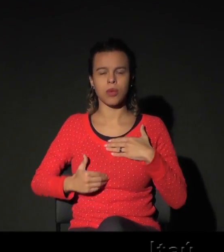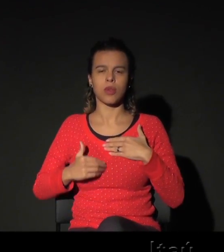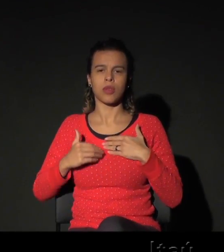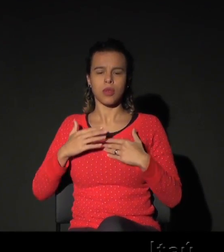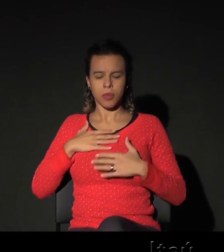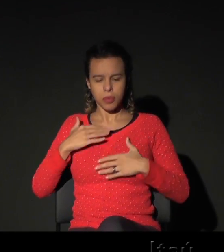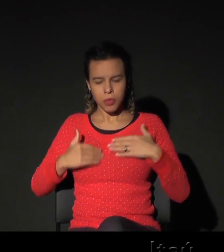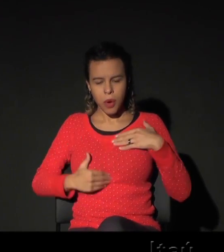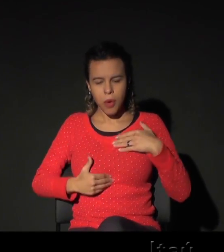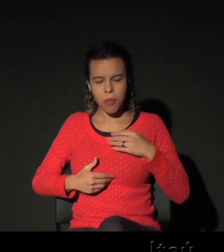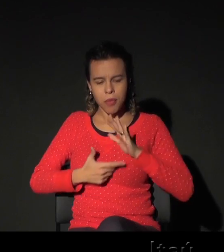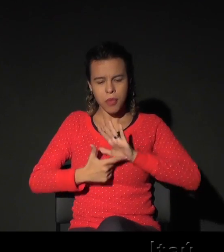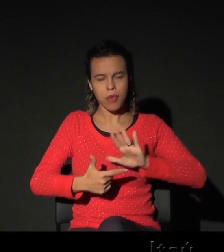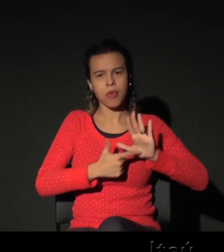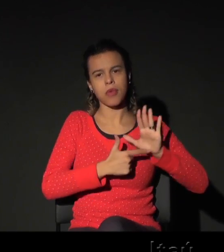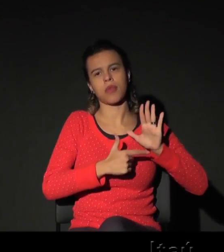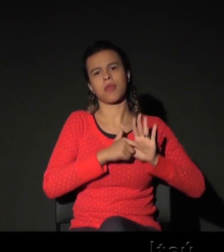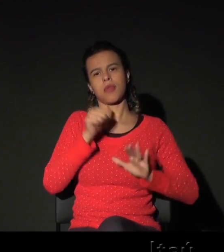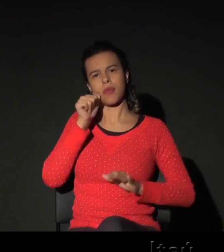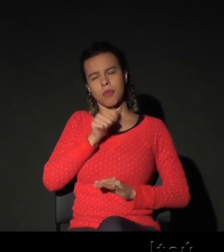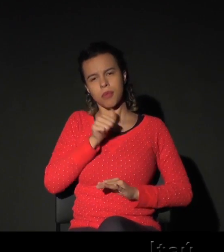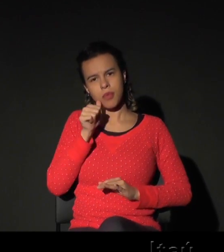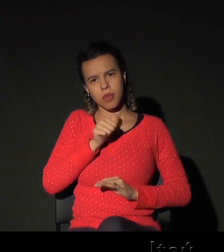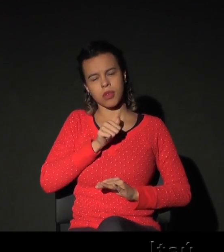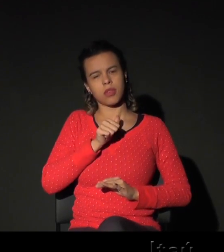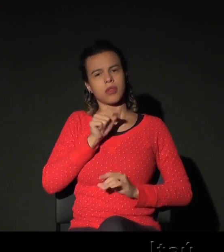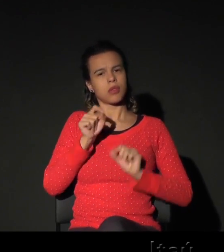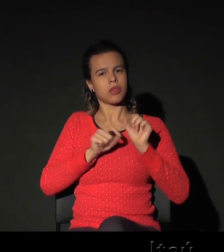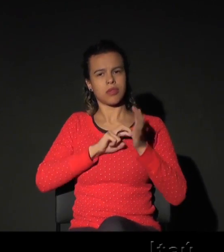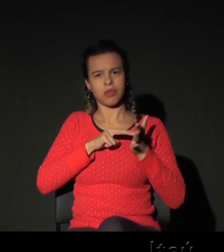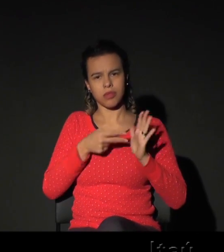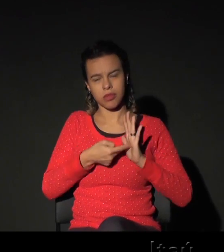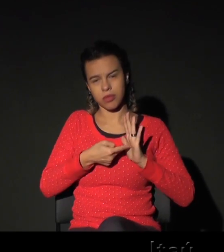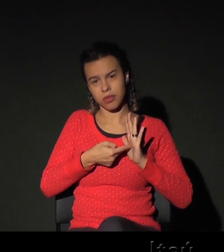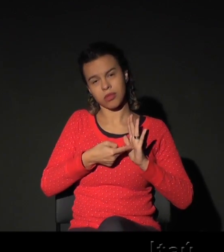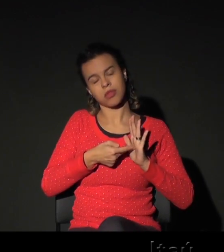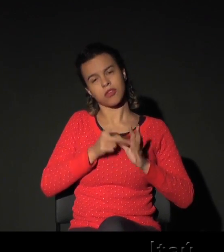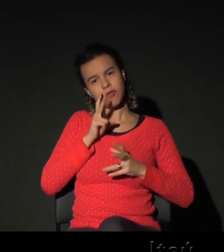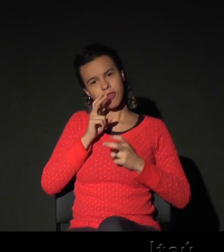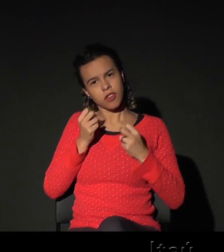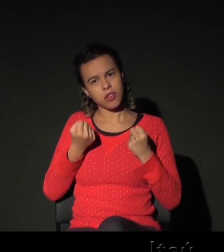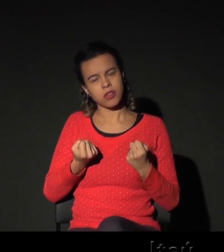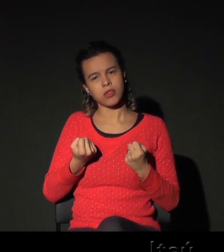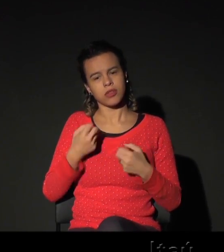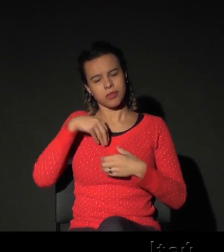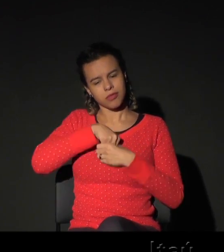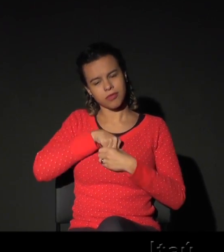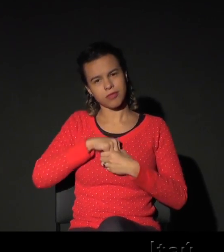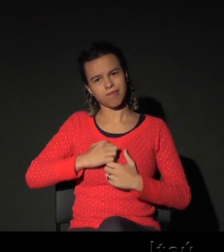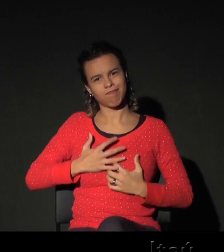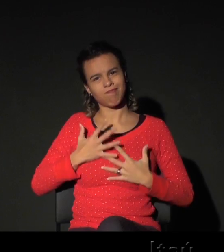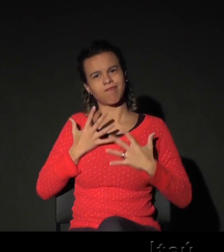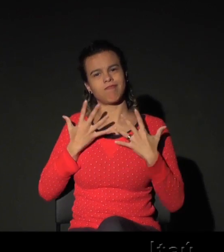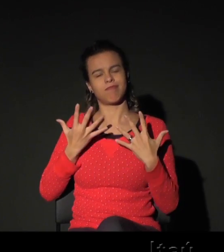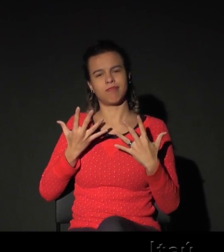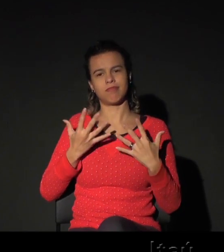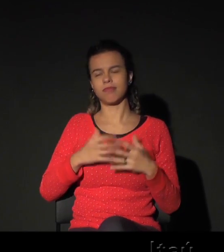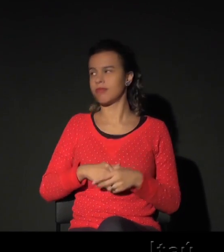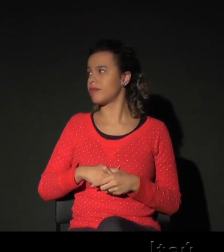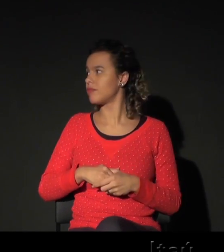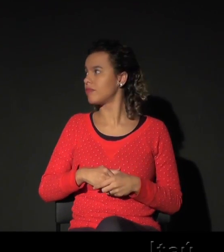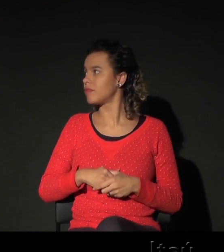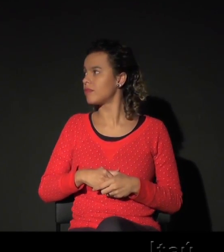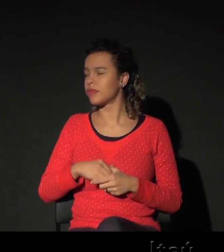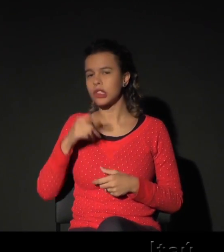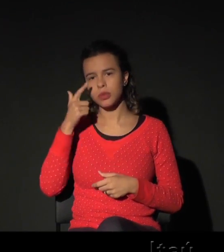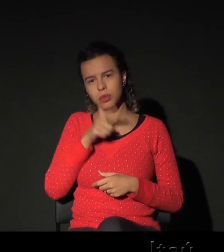naquilo que o meu corpo dizia como mulher né no na na coisa na força interior